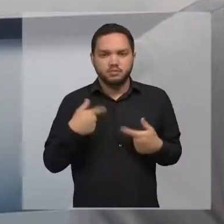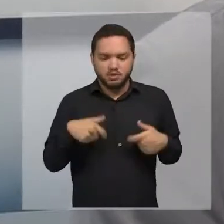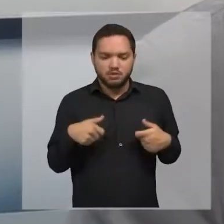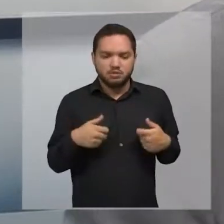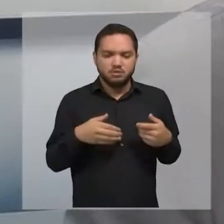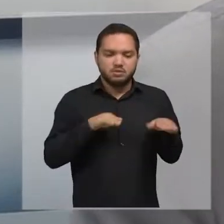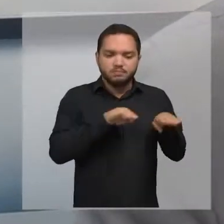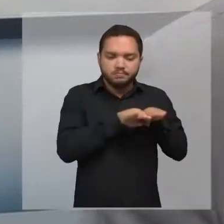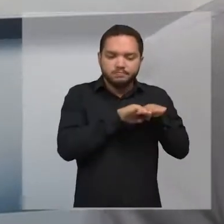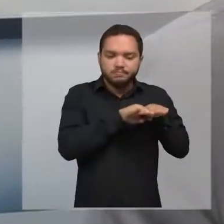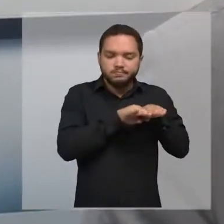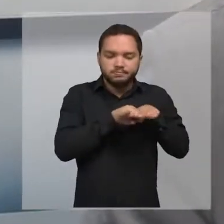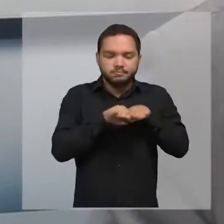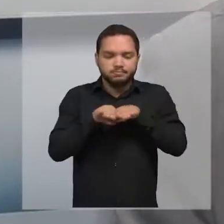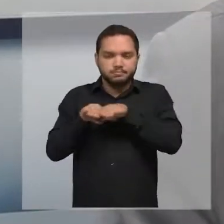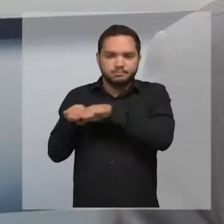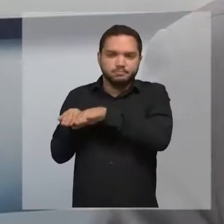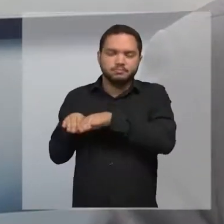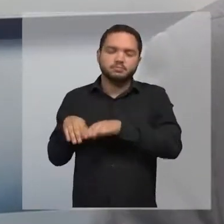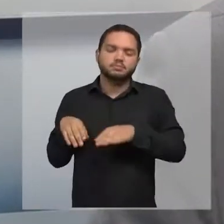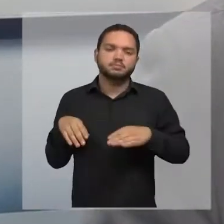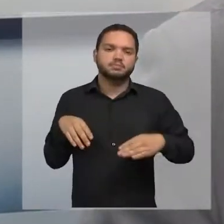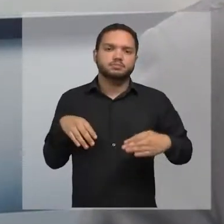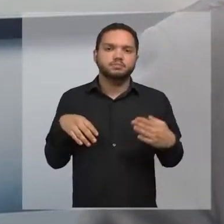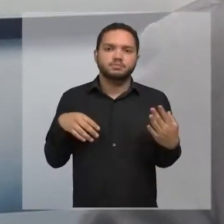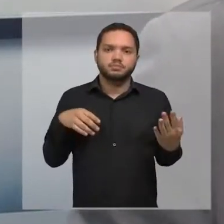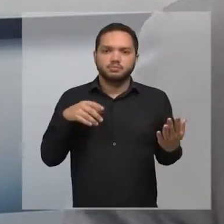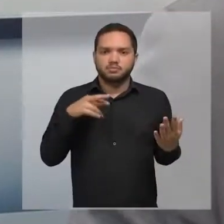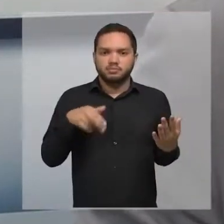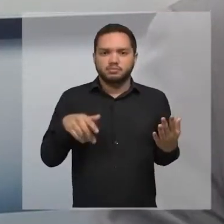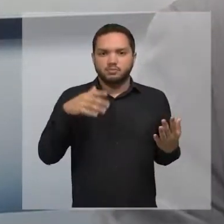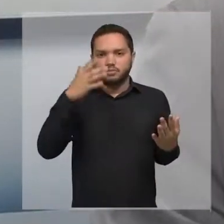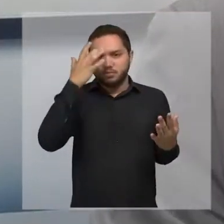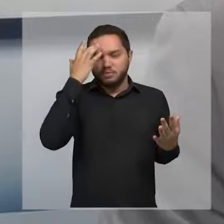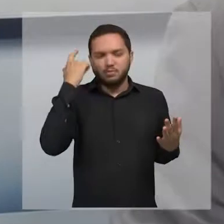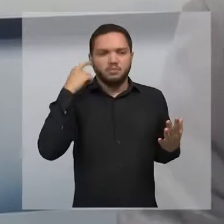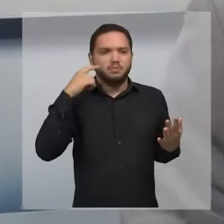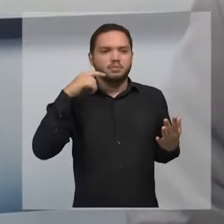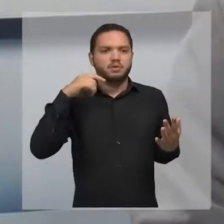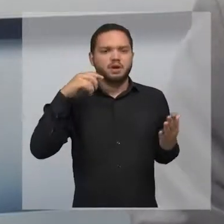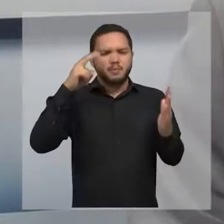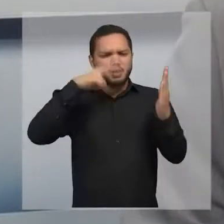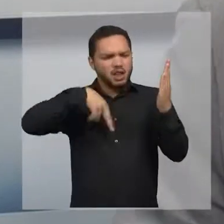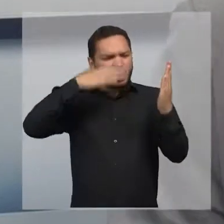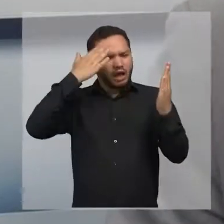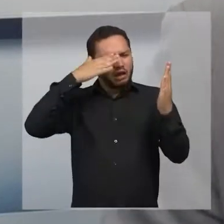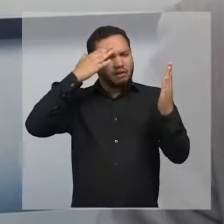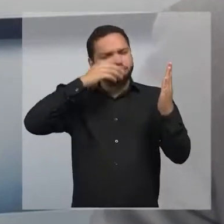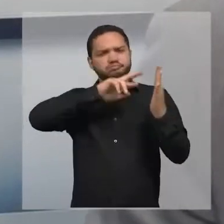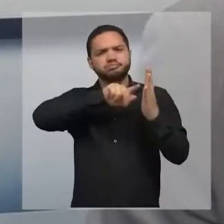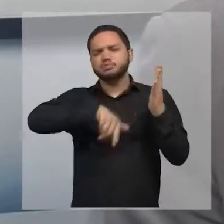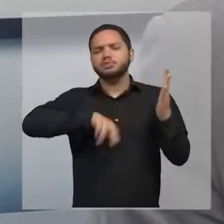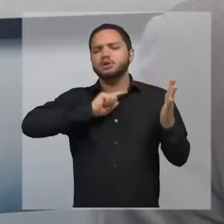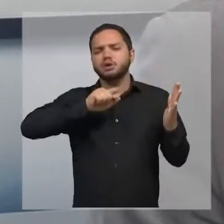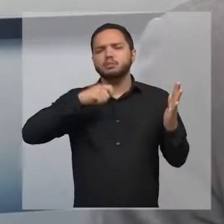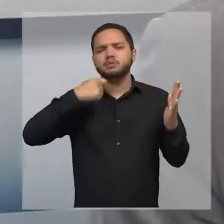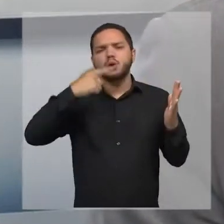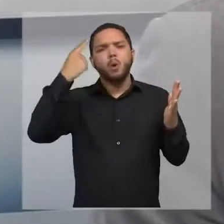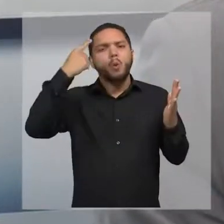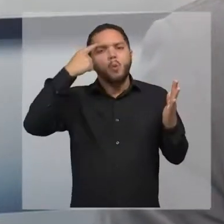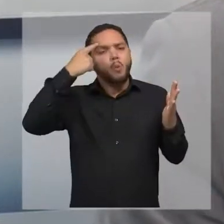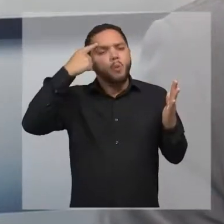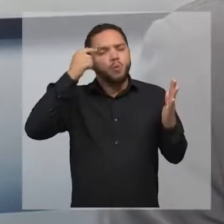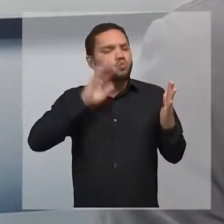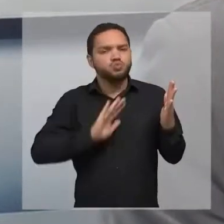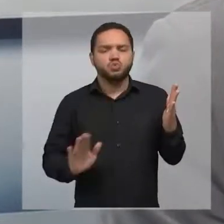gente precisa ter padronização. O que é padronização? É que não existam interpretações diversas sobre os nossos trâmites. Então, hoje, o que a